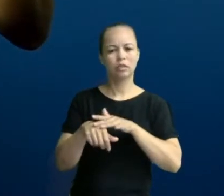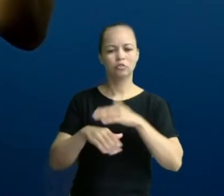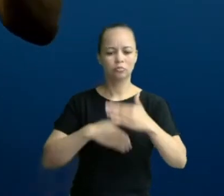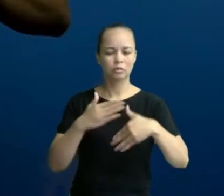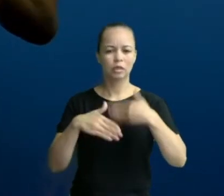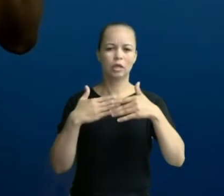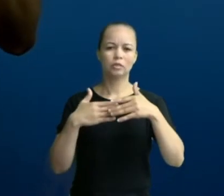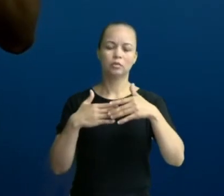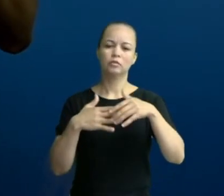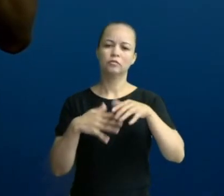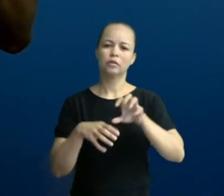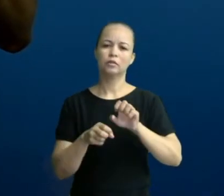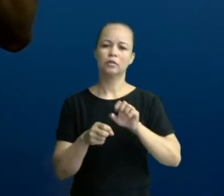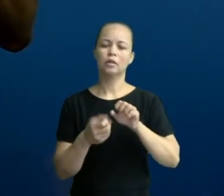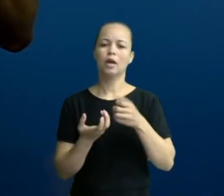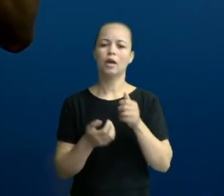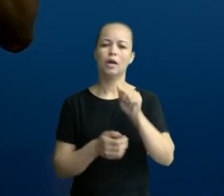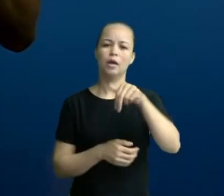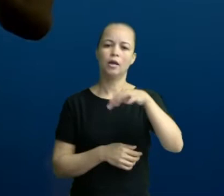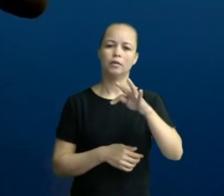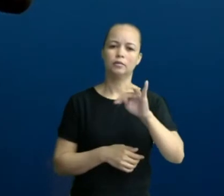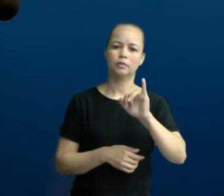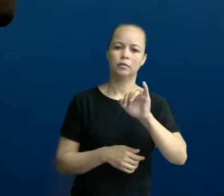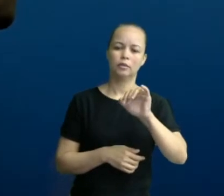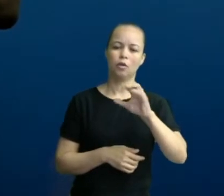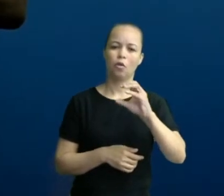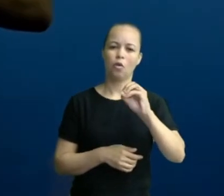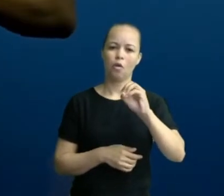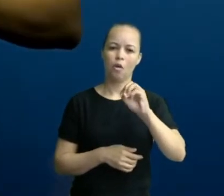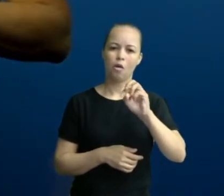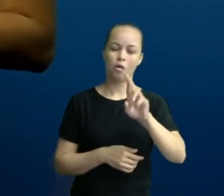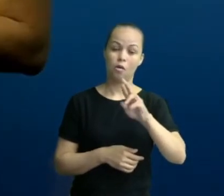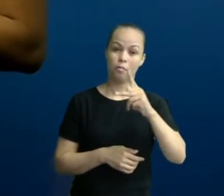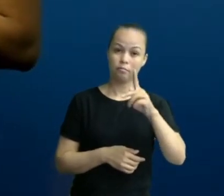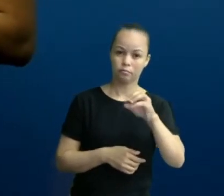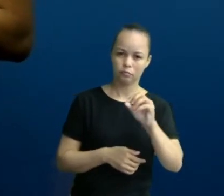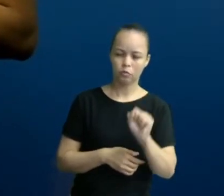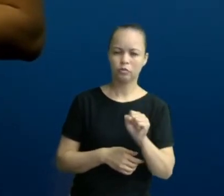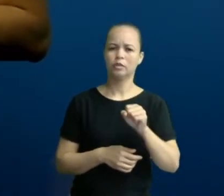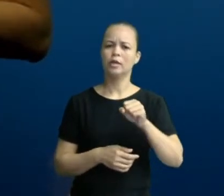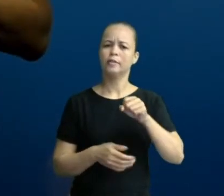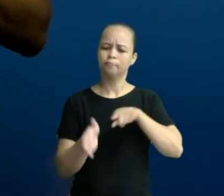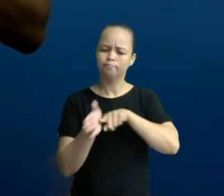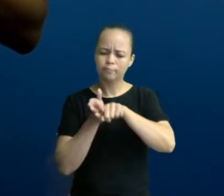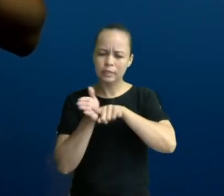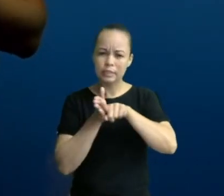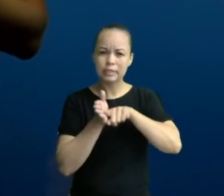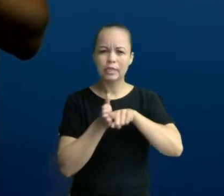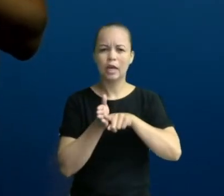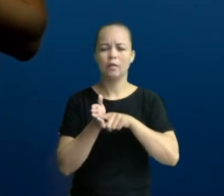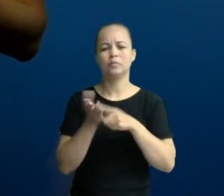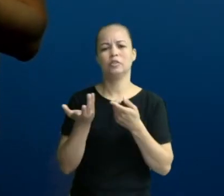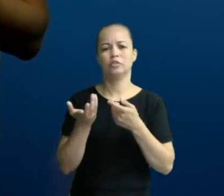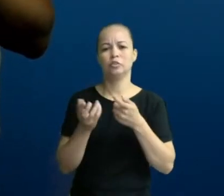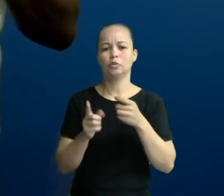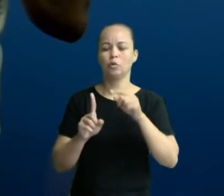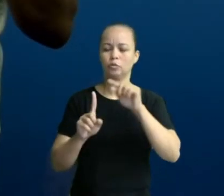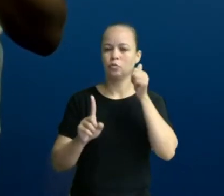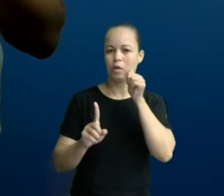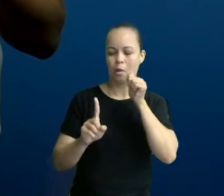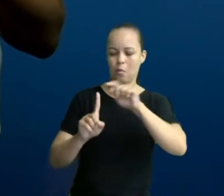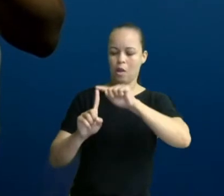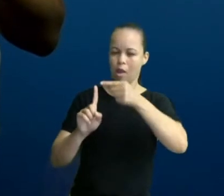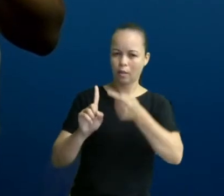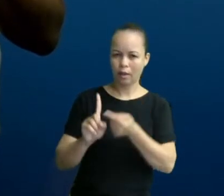desenvolve anticorpos e relativamente você está tranquilo. E até porque existem exames específicos no pré-natal que o médico faz